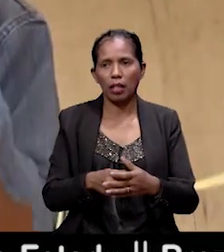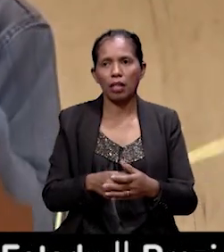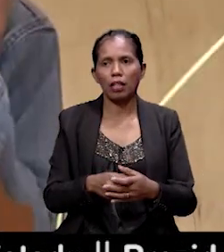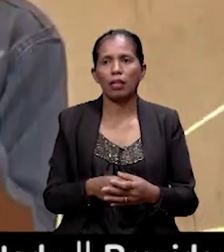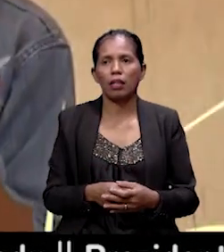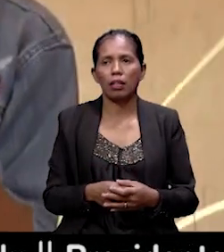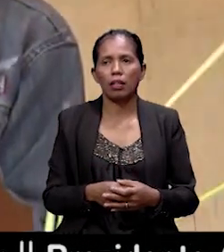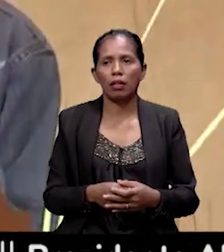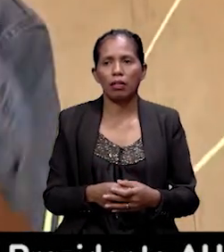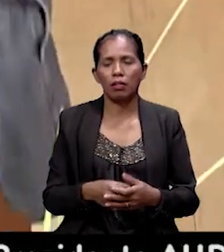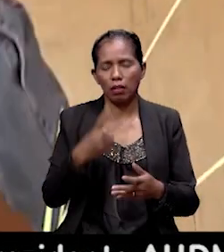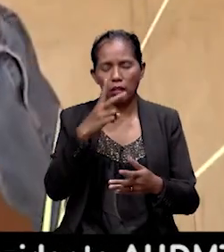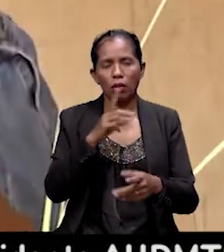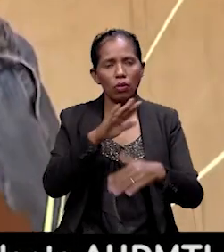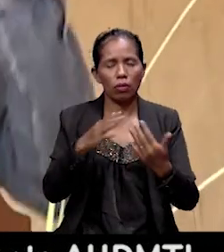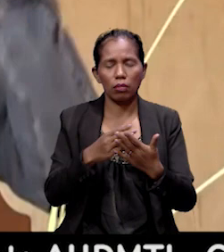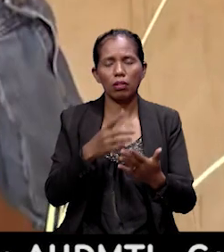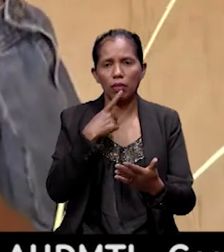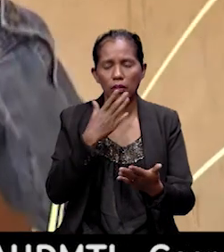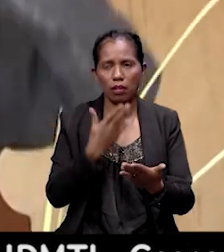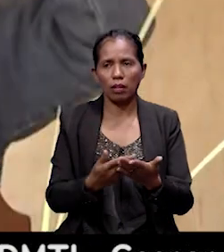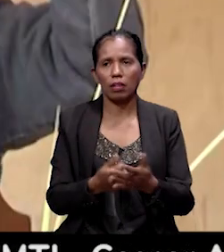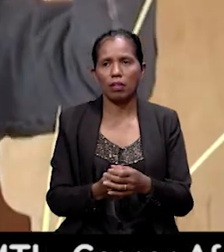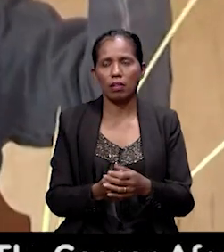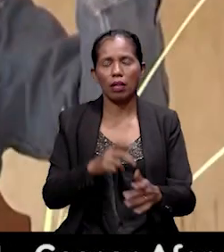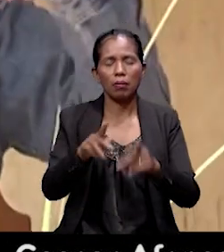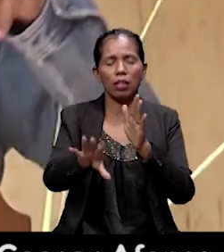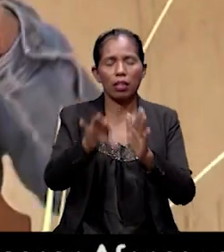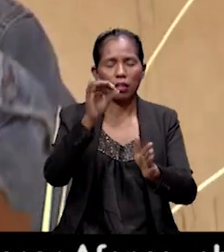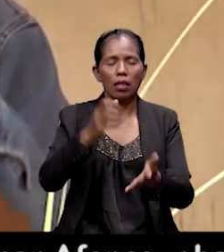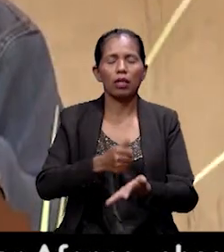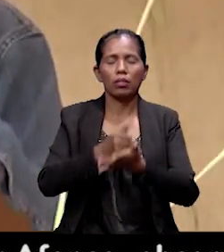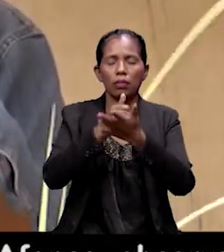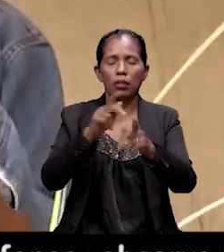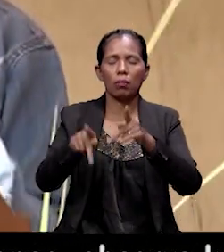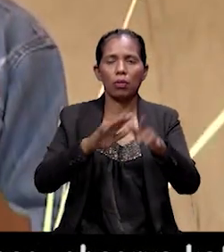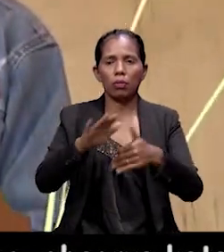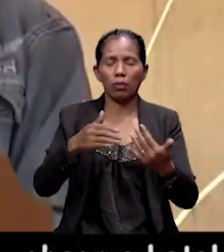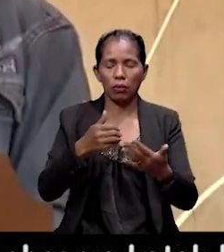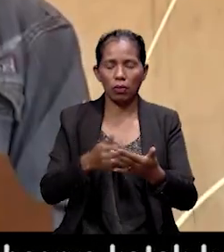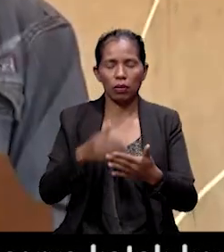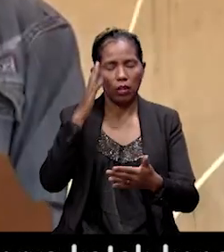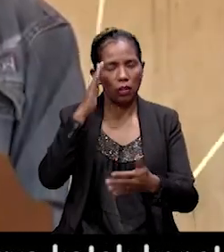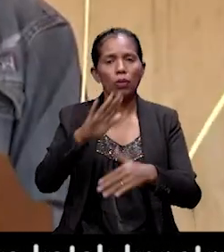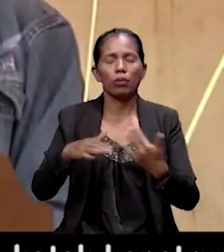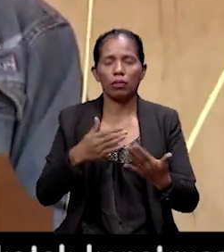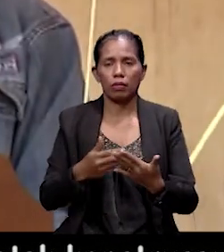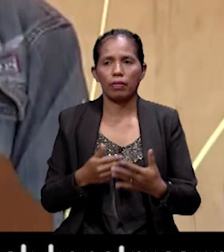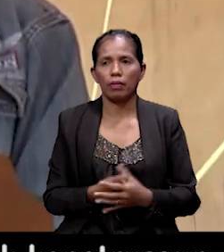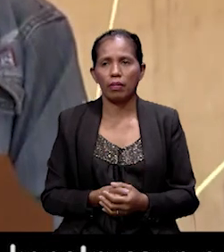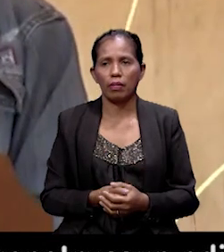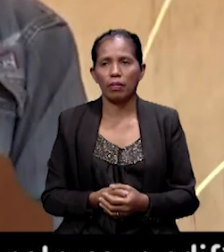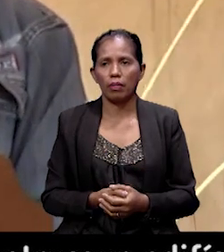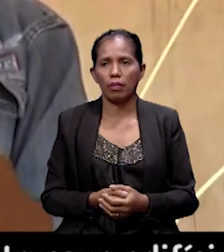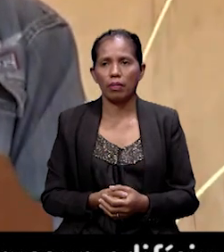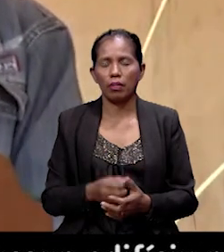harei para todo nem la voz. Mas dia governo tá povo hili nia mak defend povo nia intereso. Lolos, dia kata